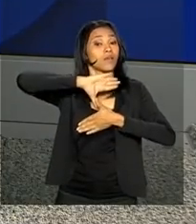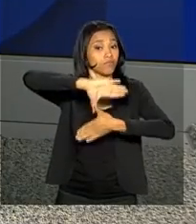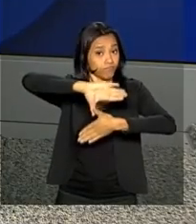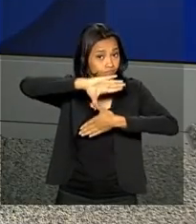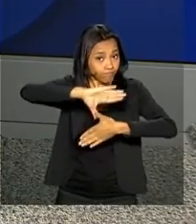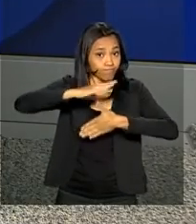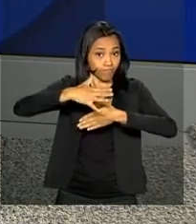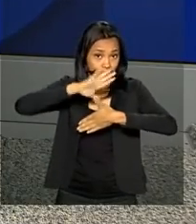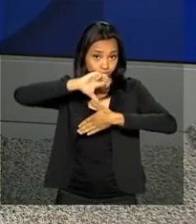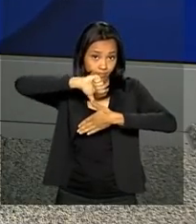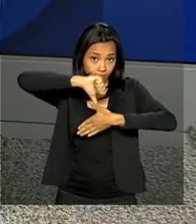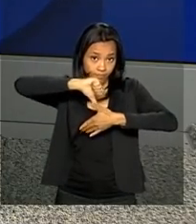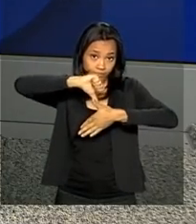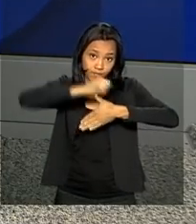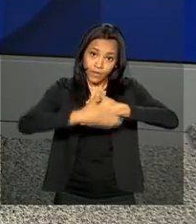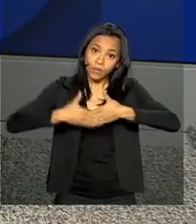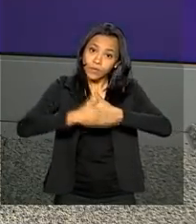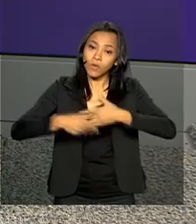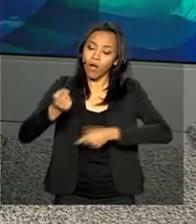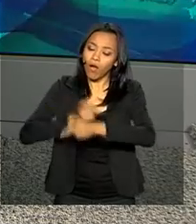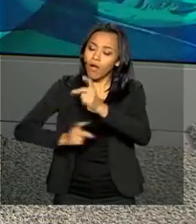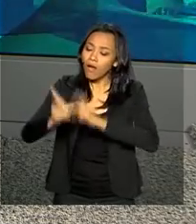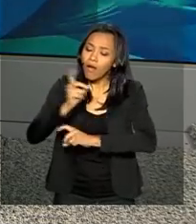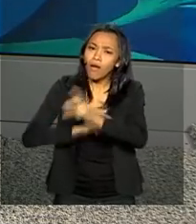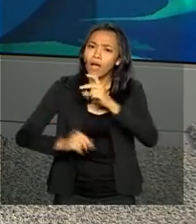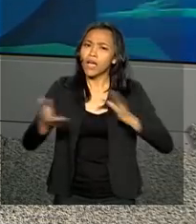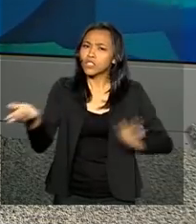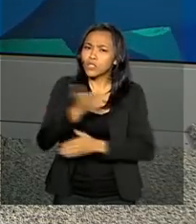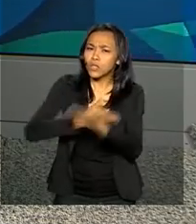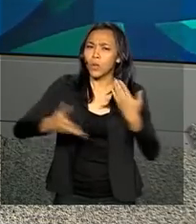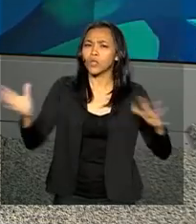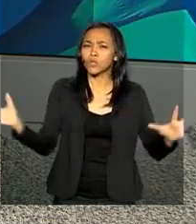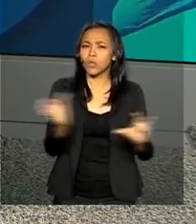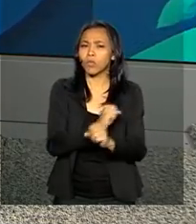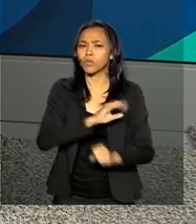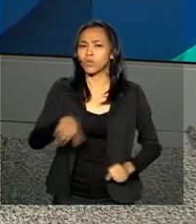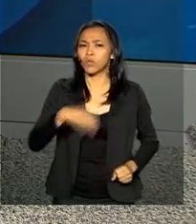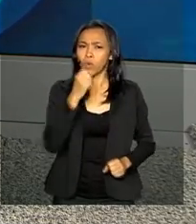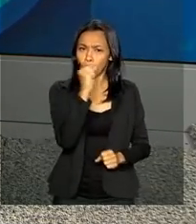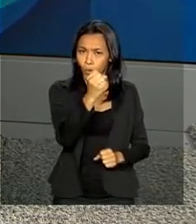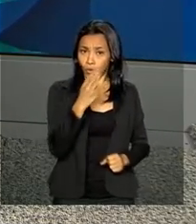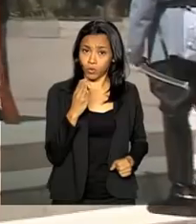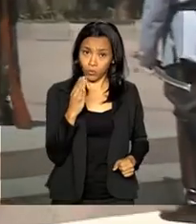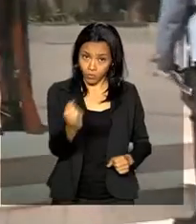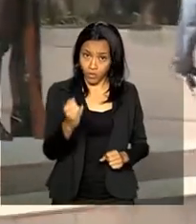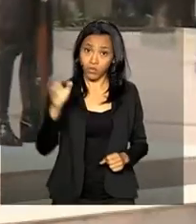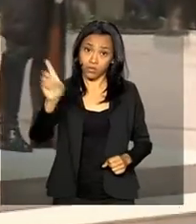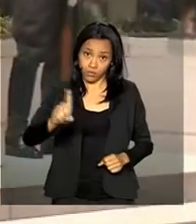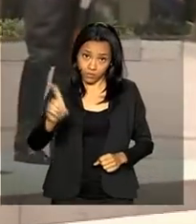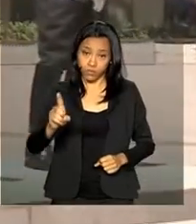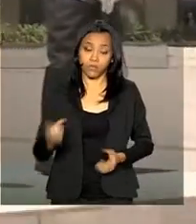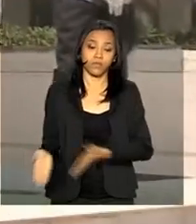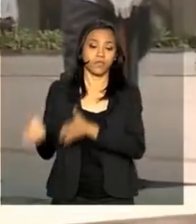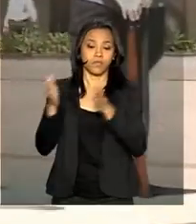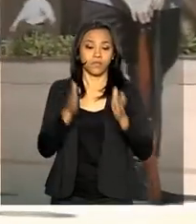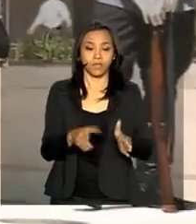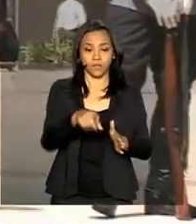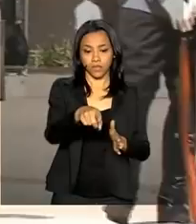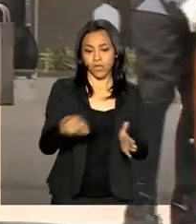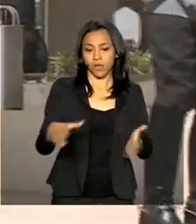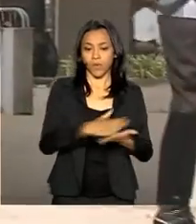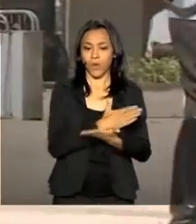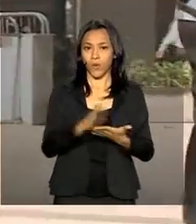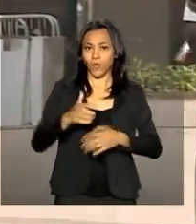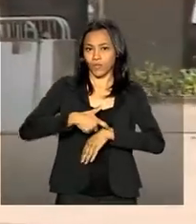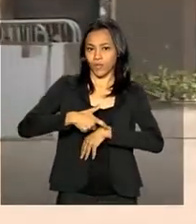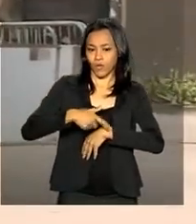trocas entre Brasil e Chile chegaram a quase 8 bilhões e meio de dólares por algumas horas a